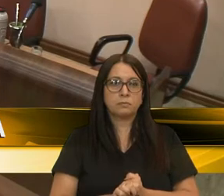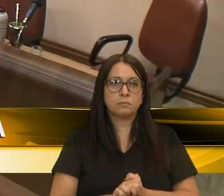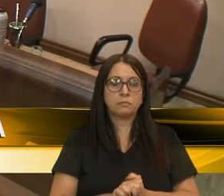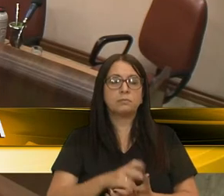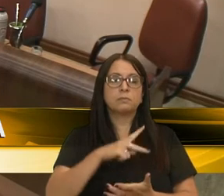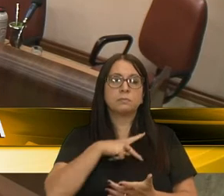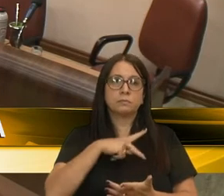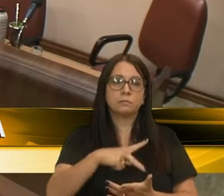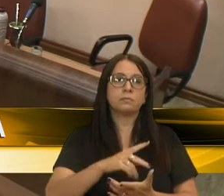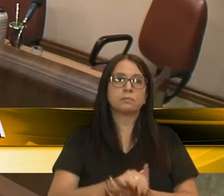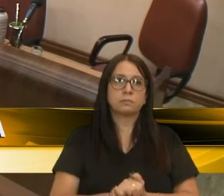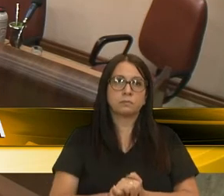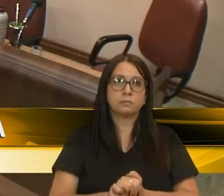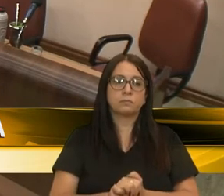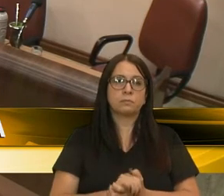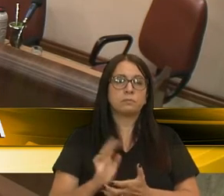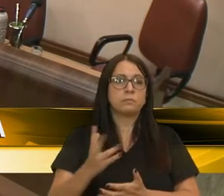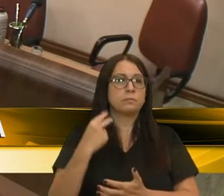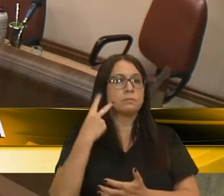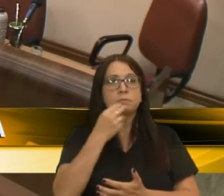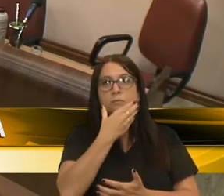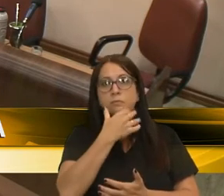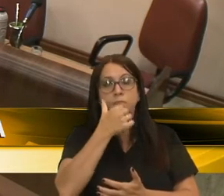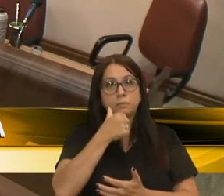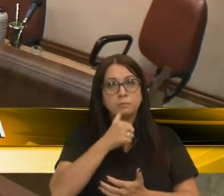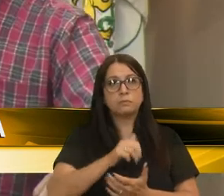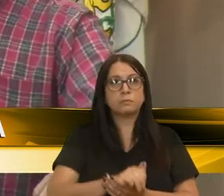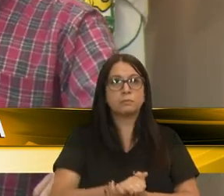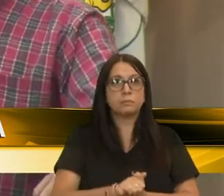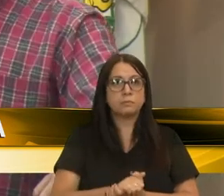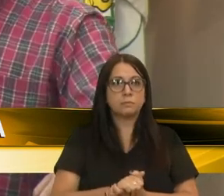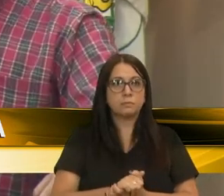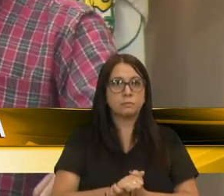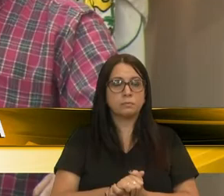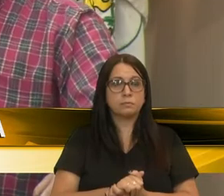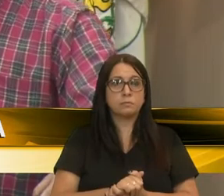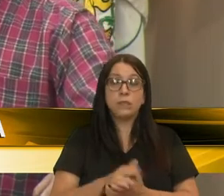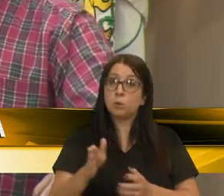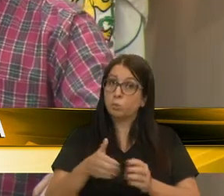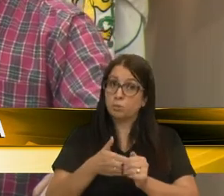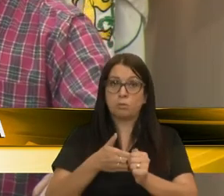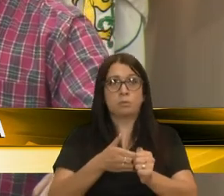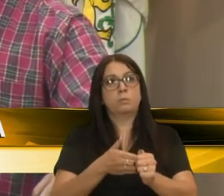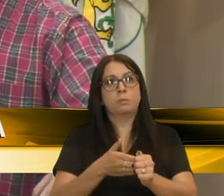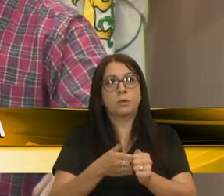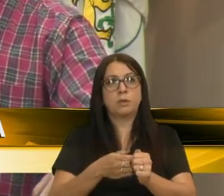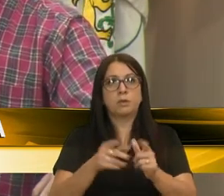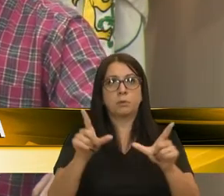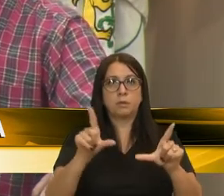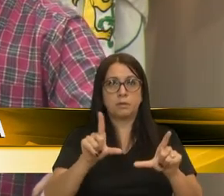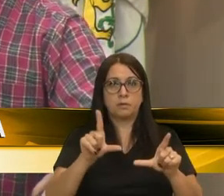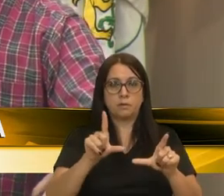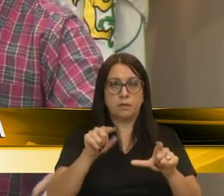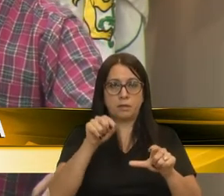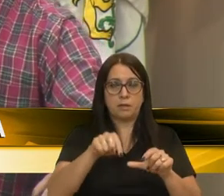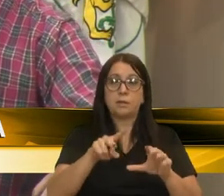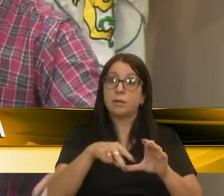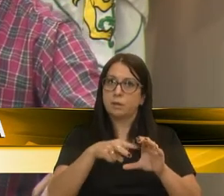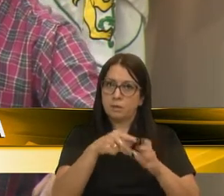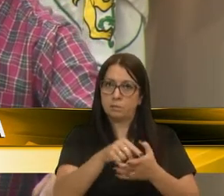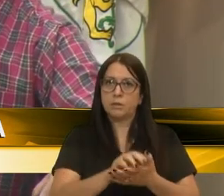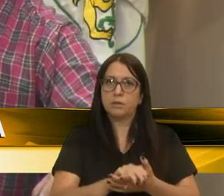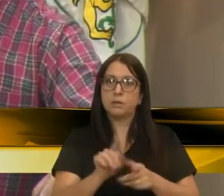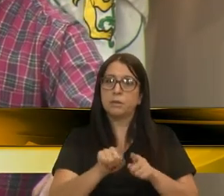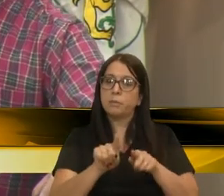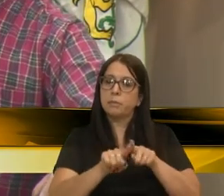Senhor presidente, senhoras vereadoras, senhores vereadores, quem nos acompanha pela TV Câmara, também